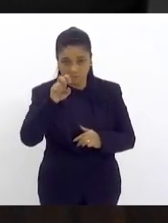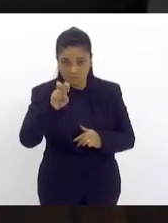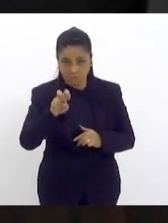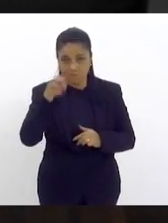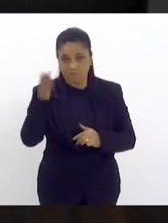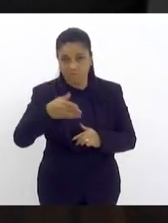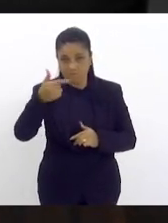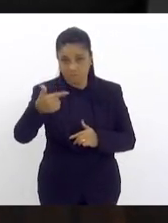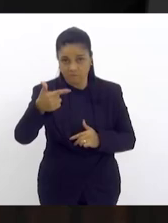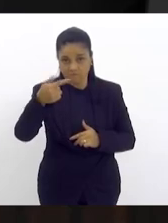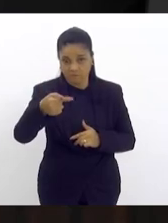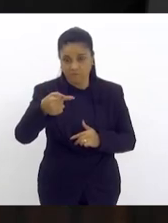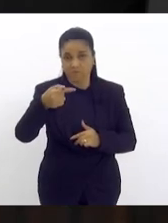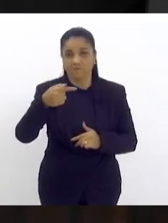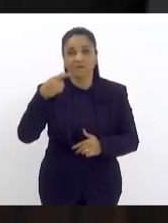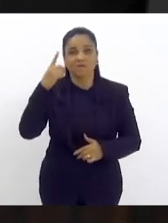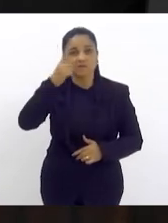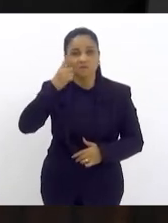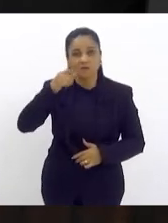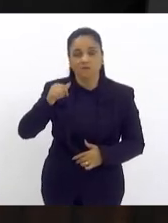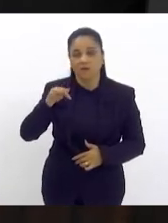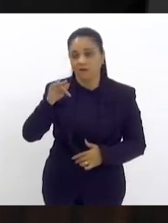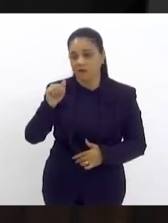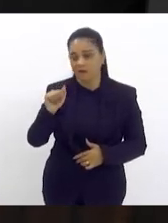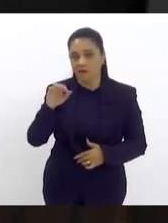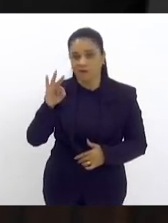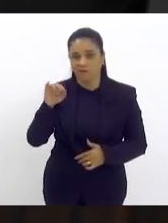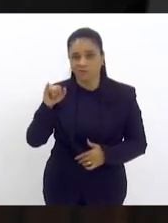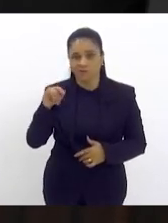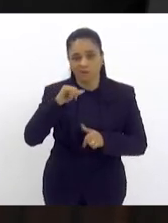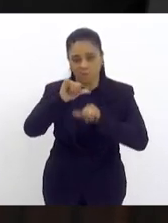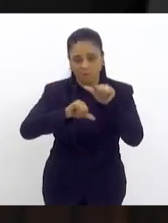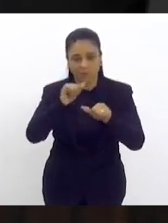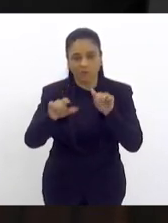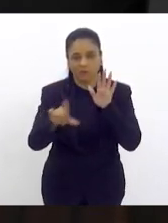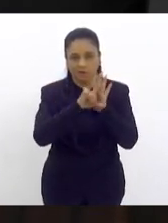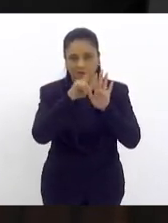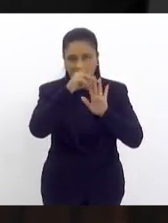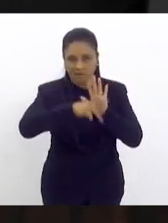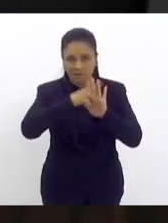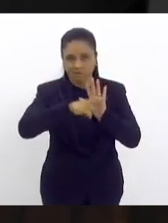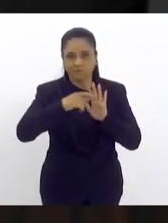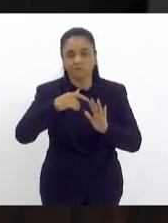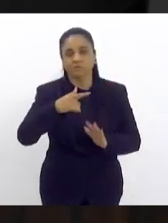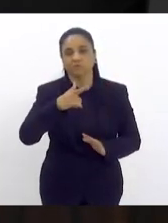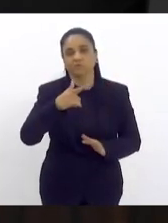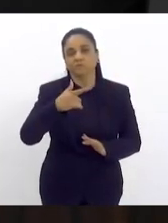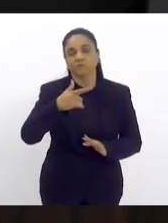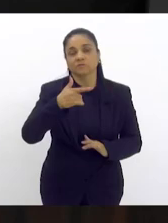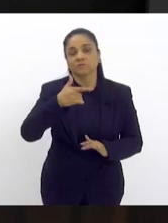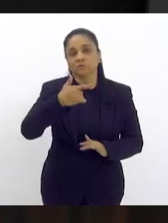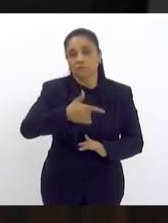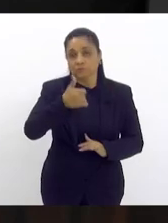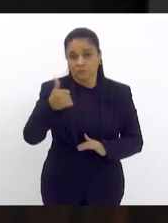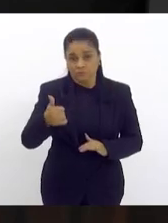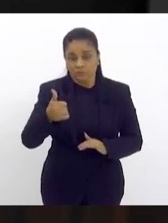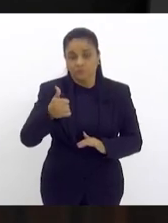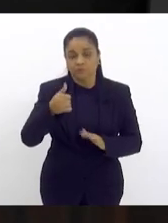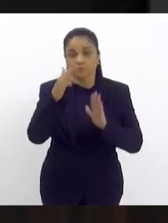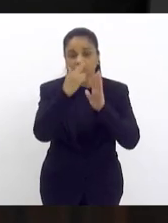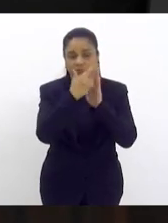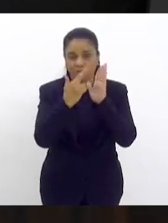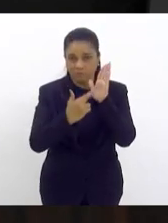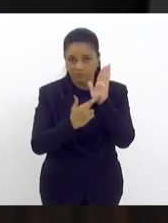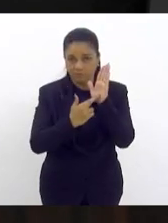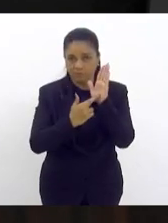autoria Deputado Átila Nunes que altera a lei 3.669 de 10 de outubro de 2001 para regulamentar o